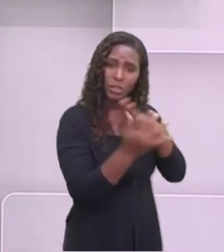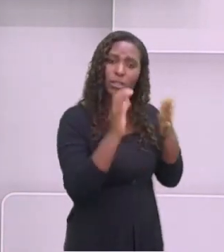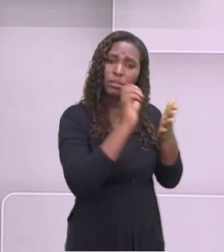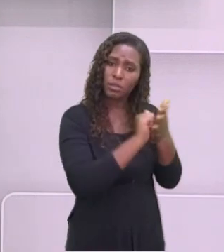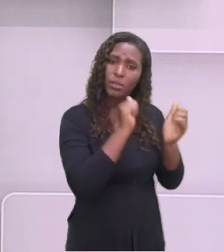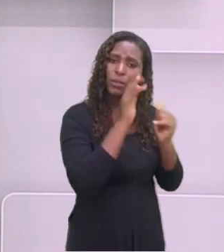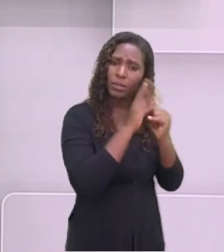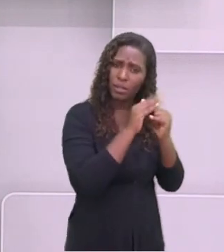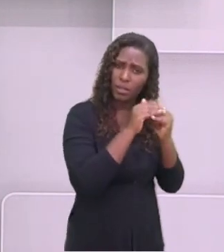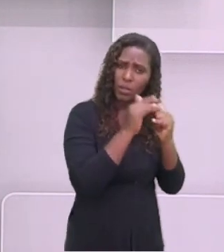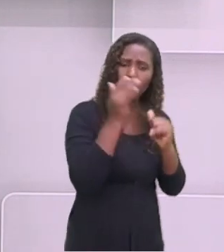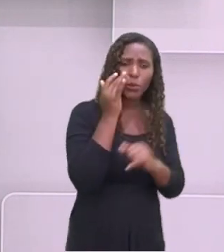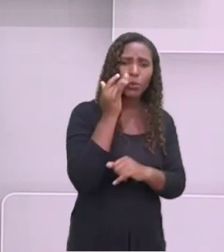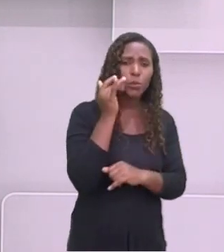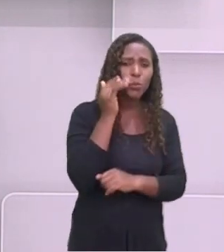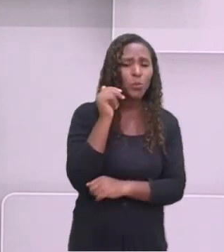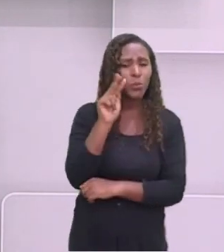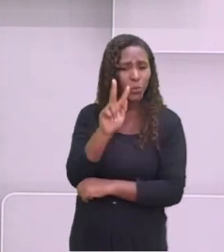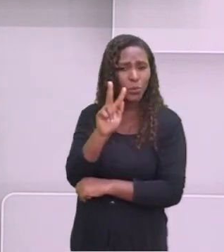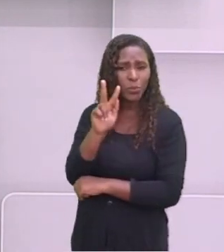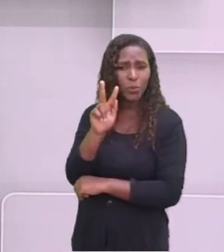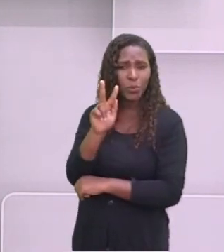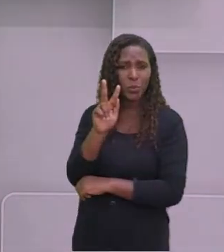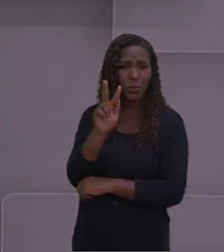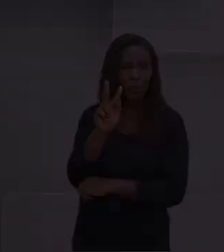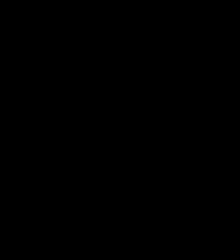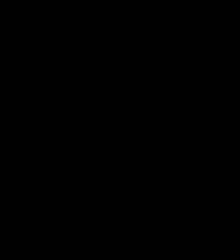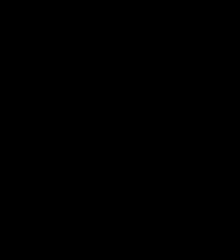e se inscreva no nosso canal do YouTube, SMED GV.